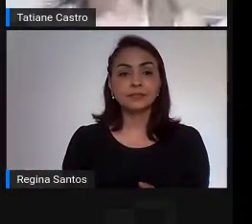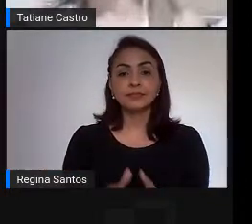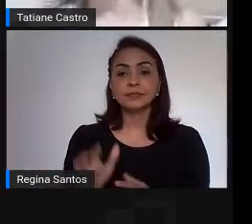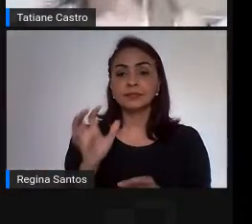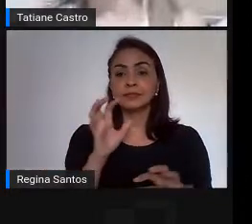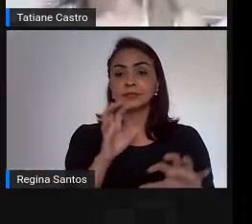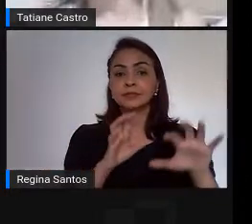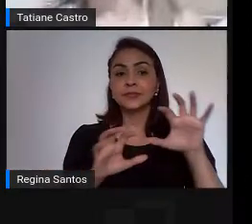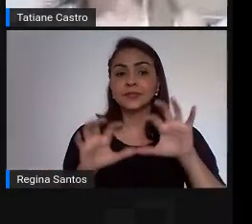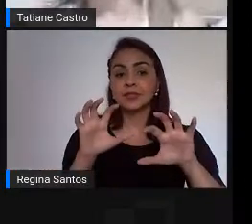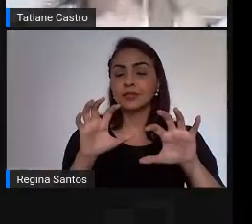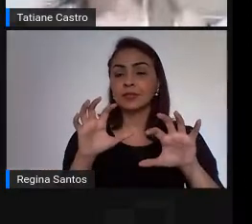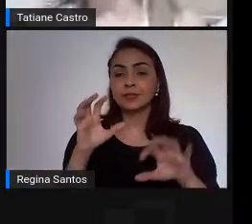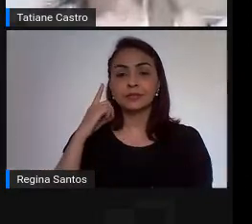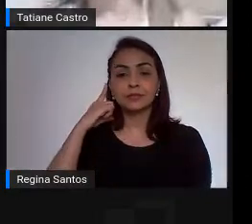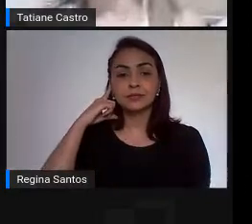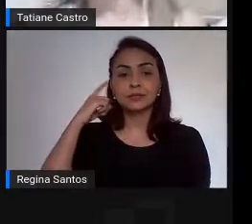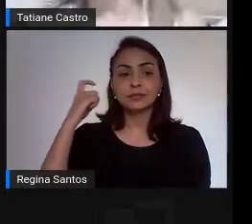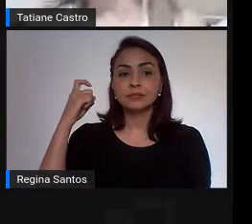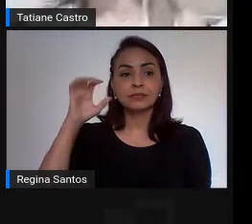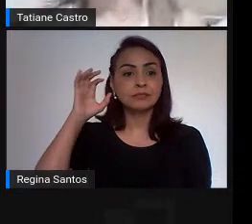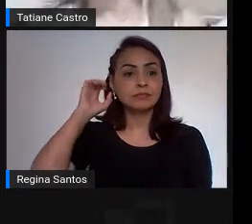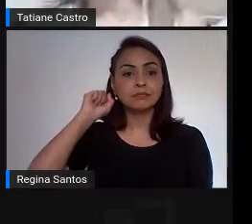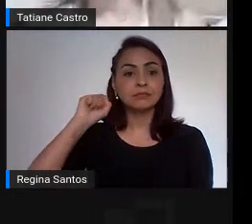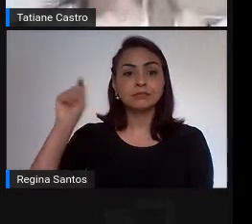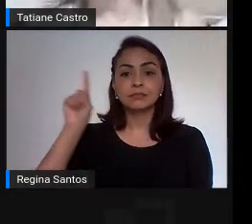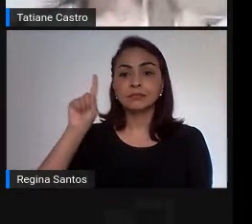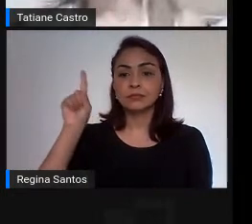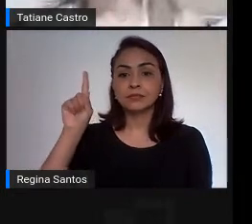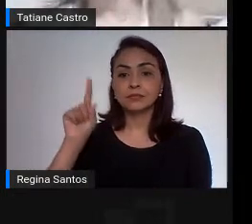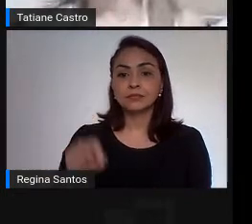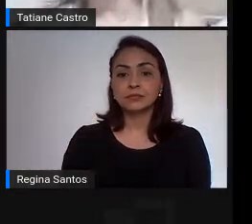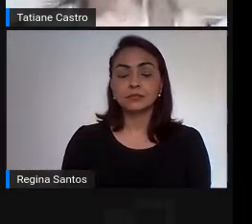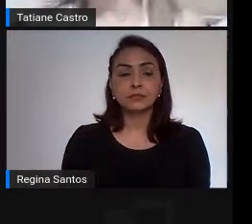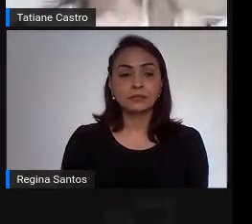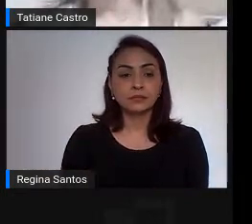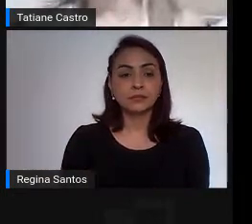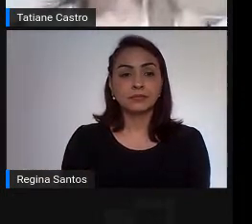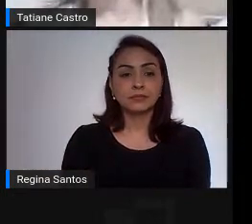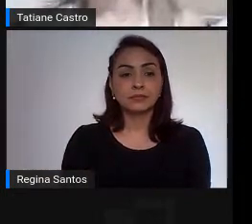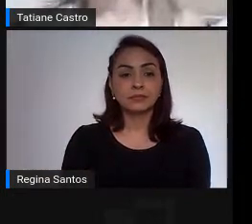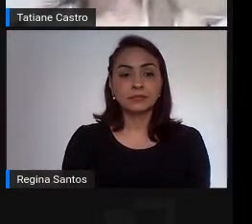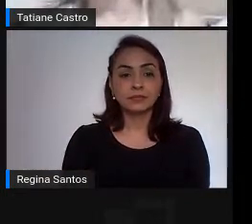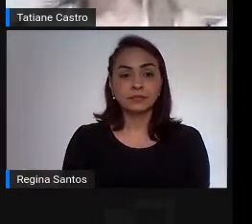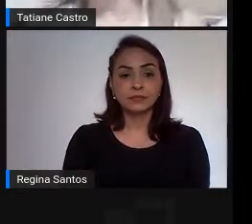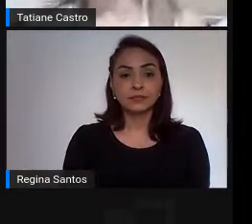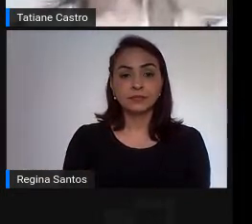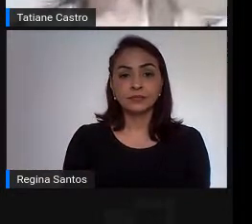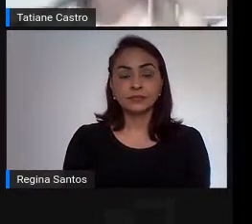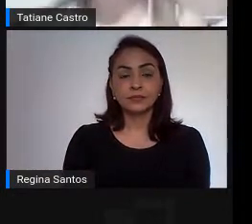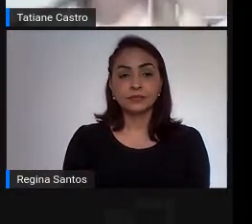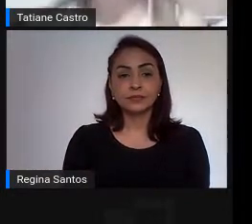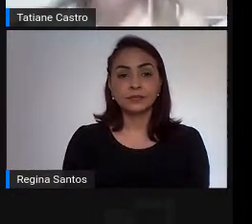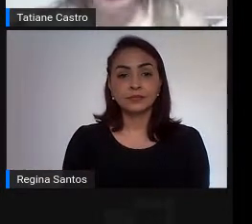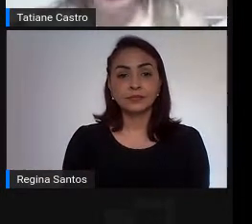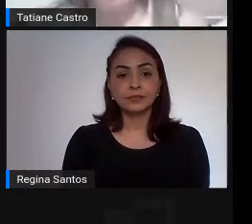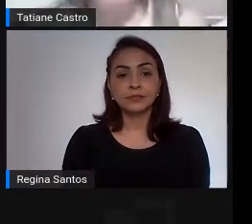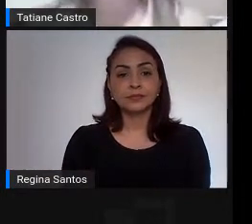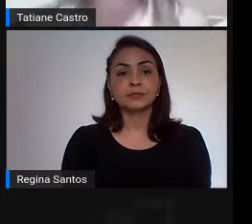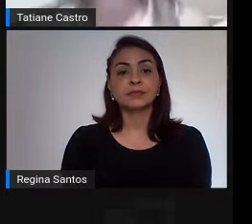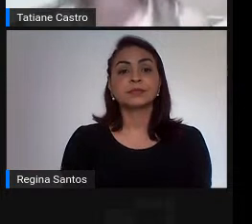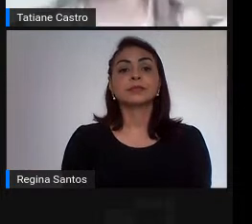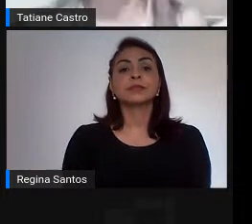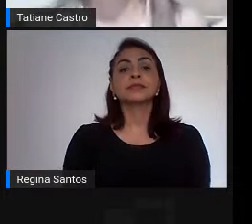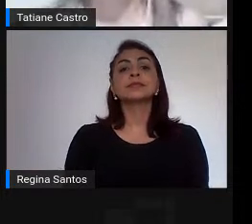As disputas que acontecem em qualquer produção curricular.